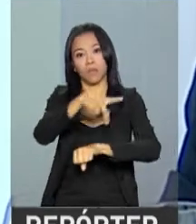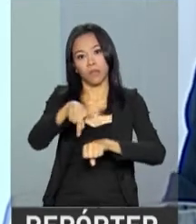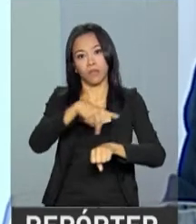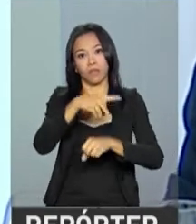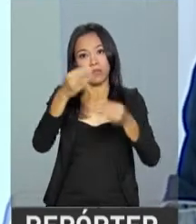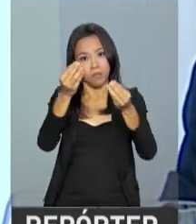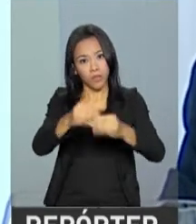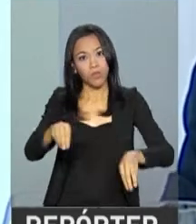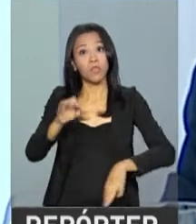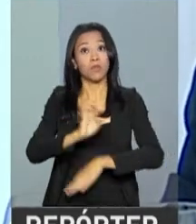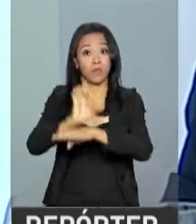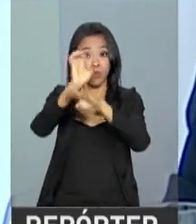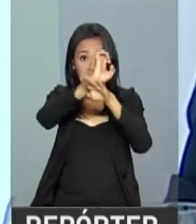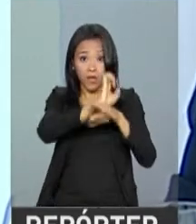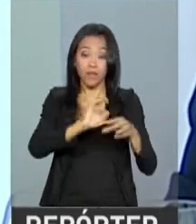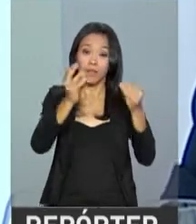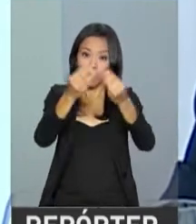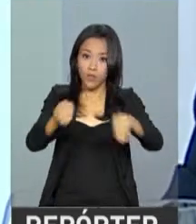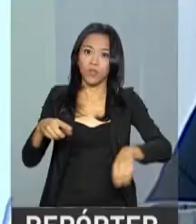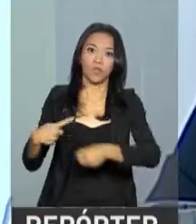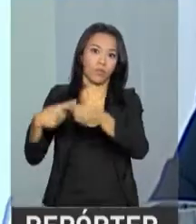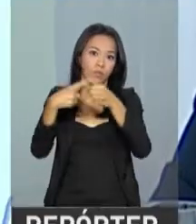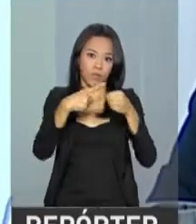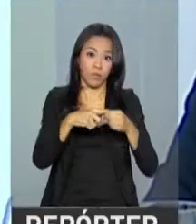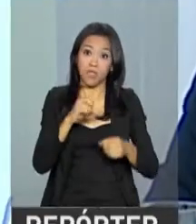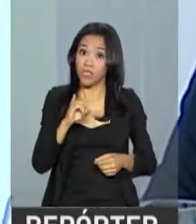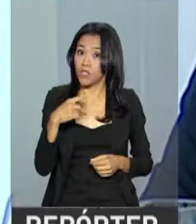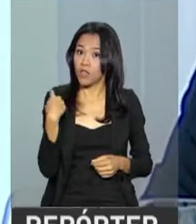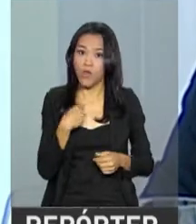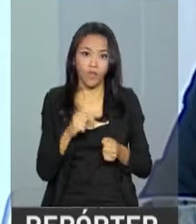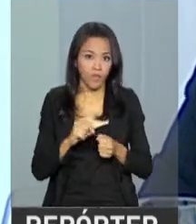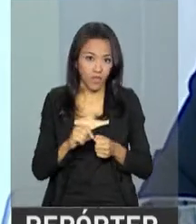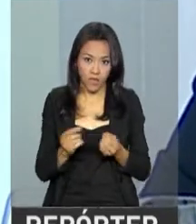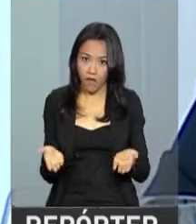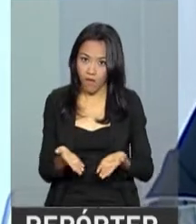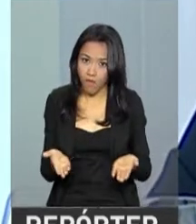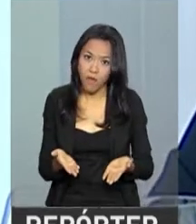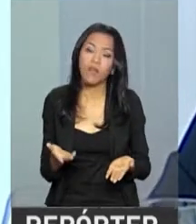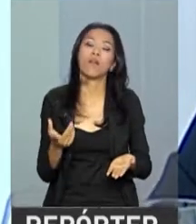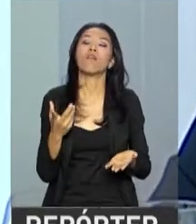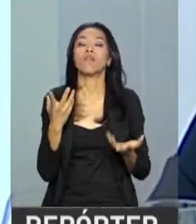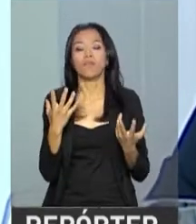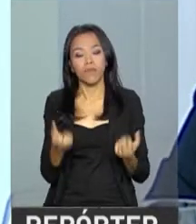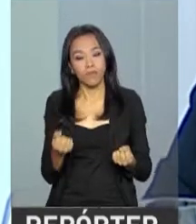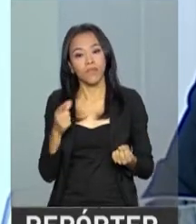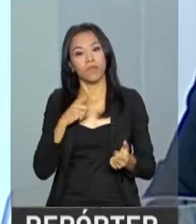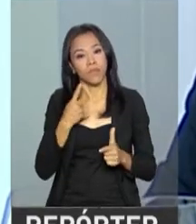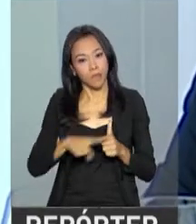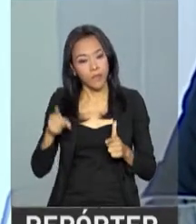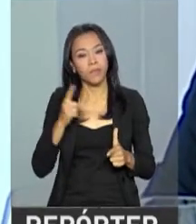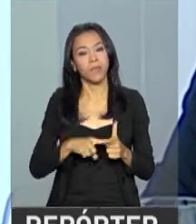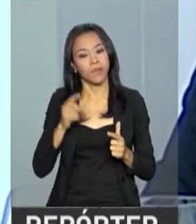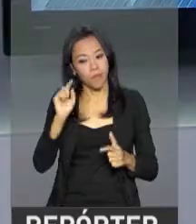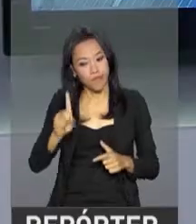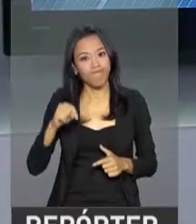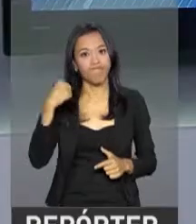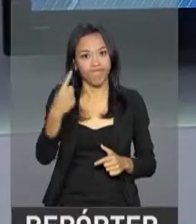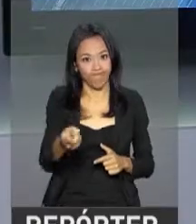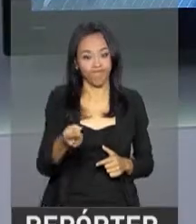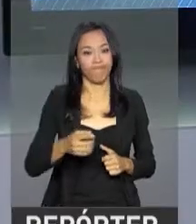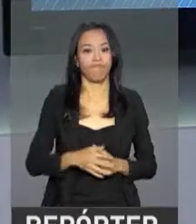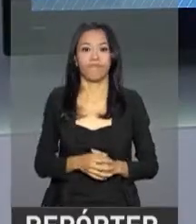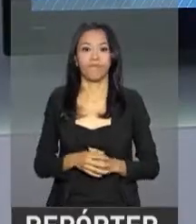pediu hoje que os estados prejudique os municípios não fizermos isso agora nós vamos ter problemas lá adiante